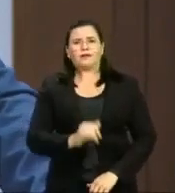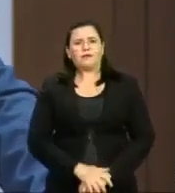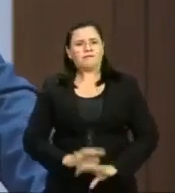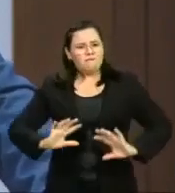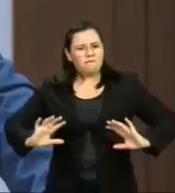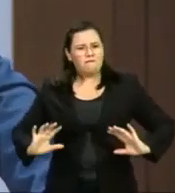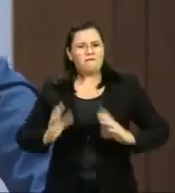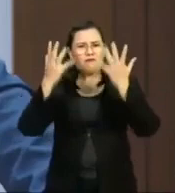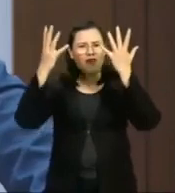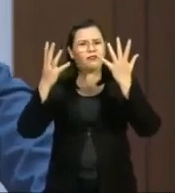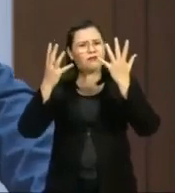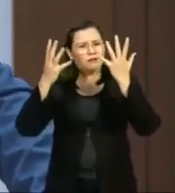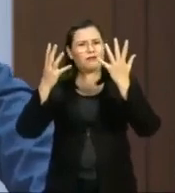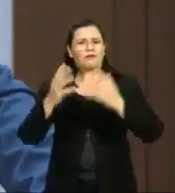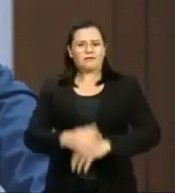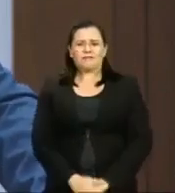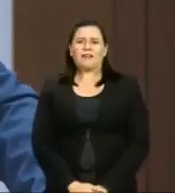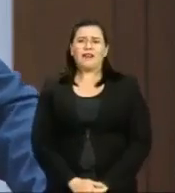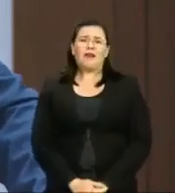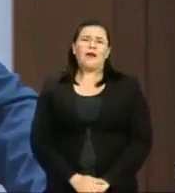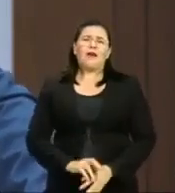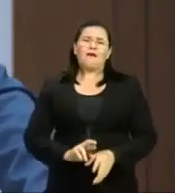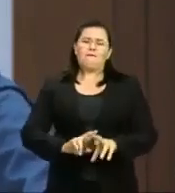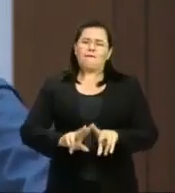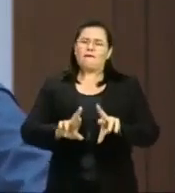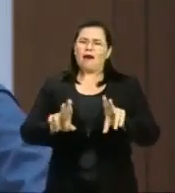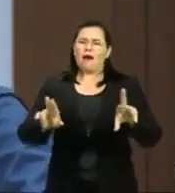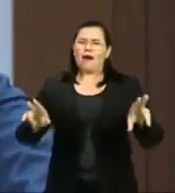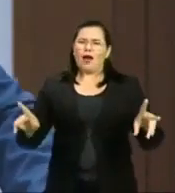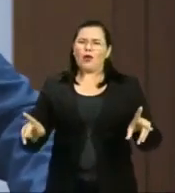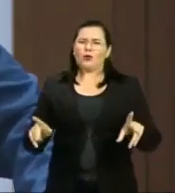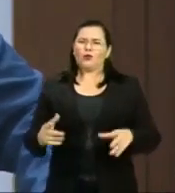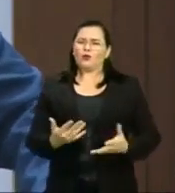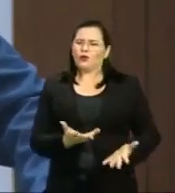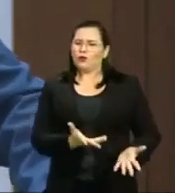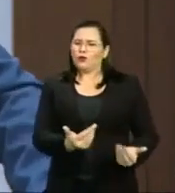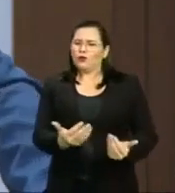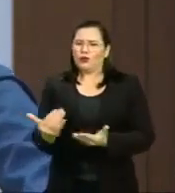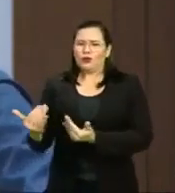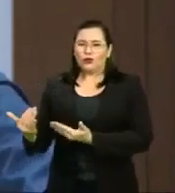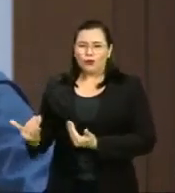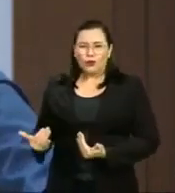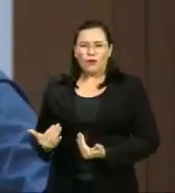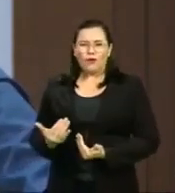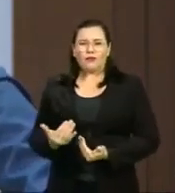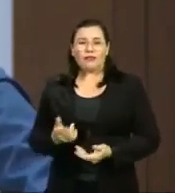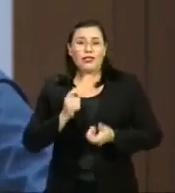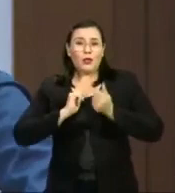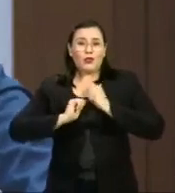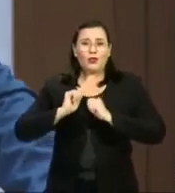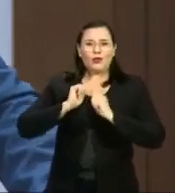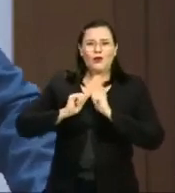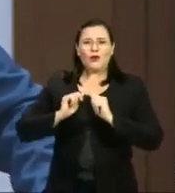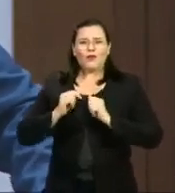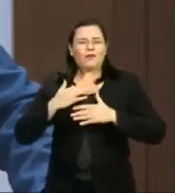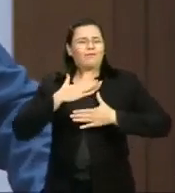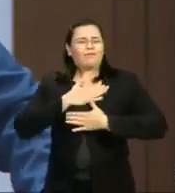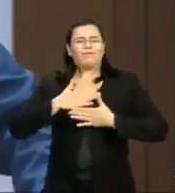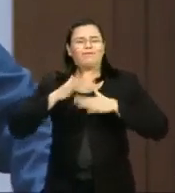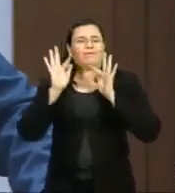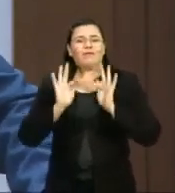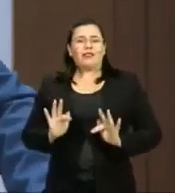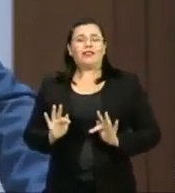com centenas de jovens animados, empolgados em